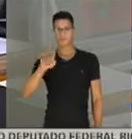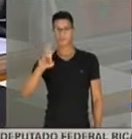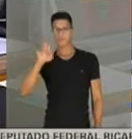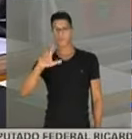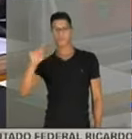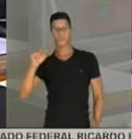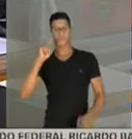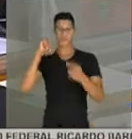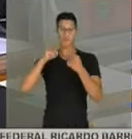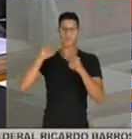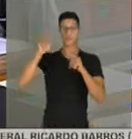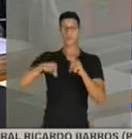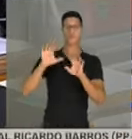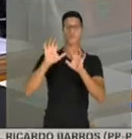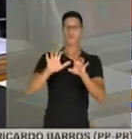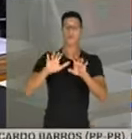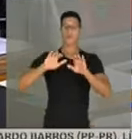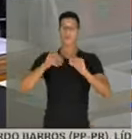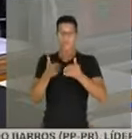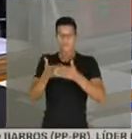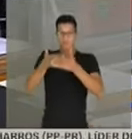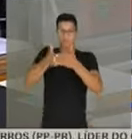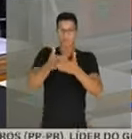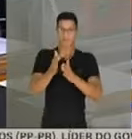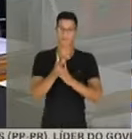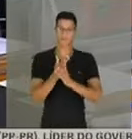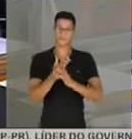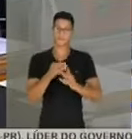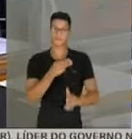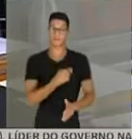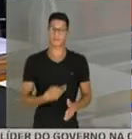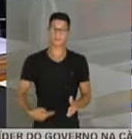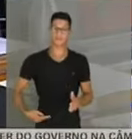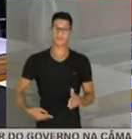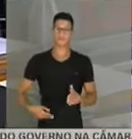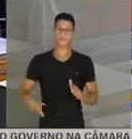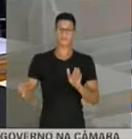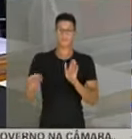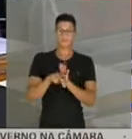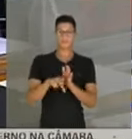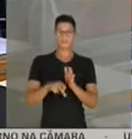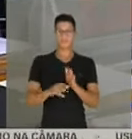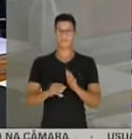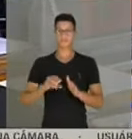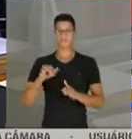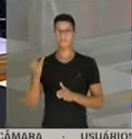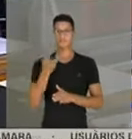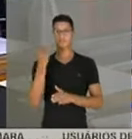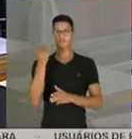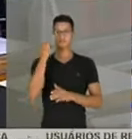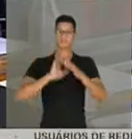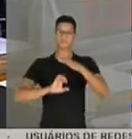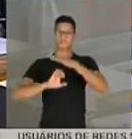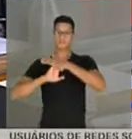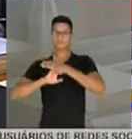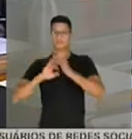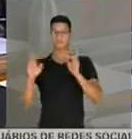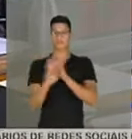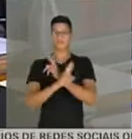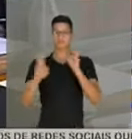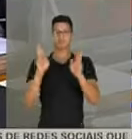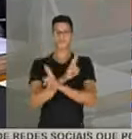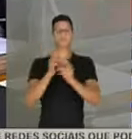era exatamente aproximar o ministro Pazuello de importantes empresas que se